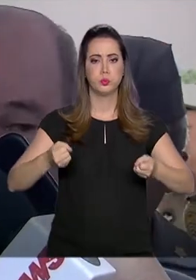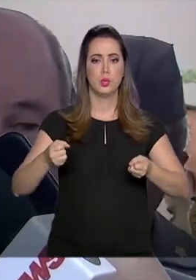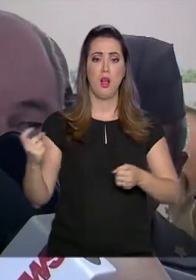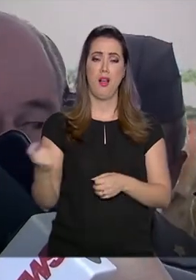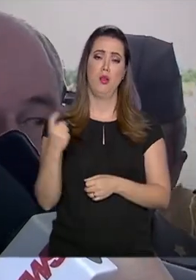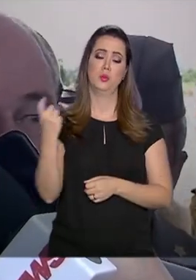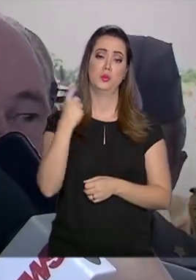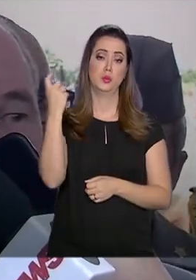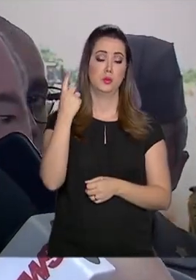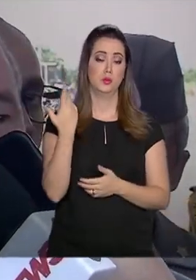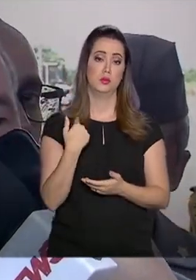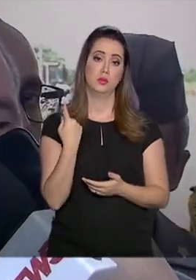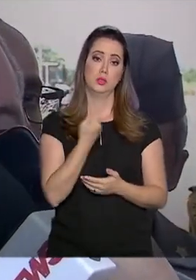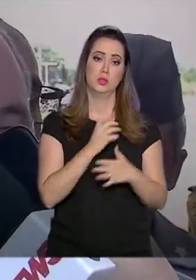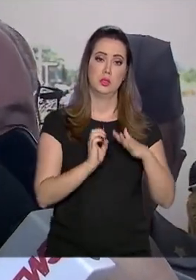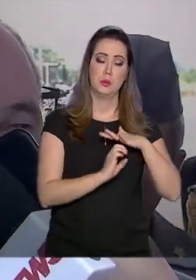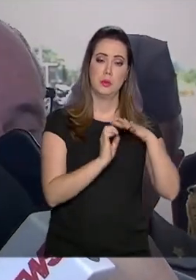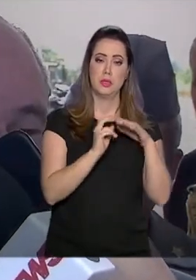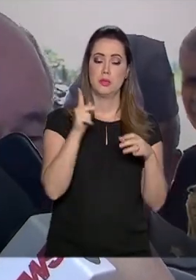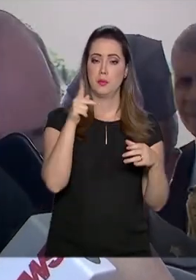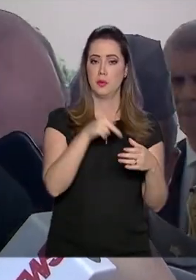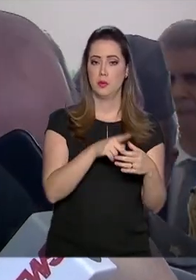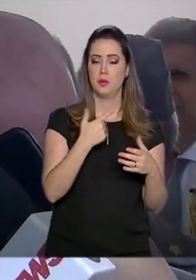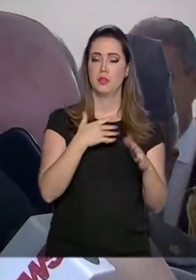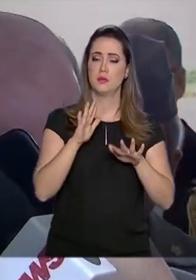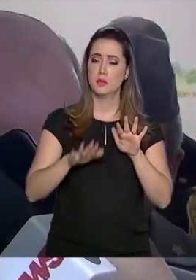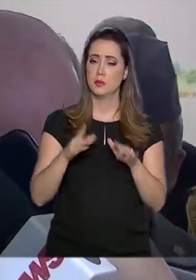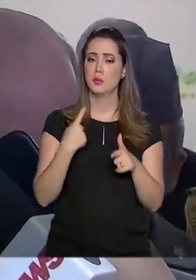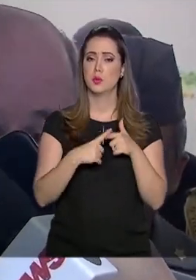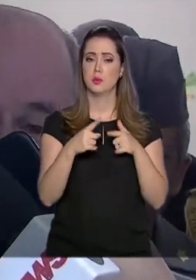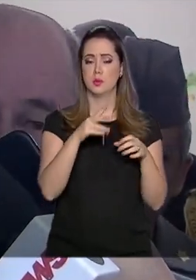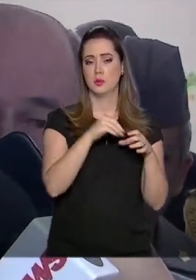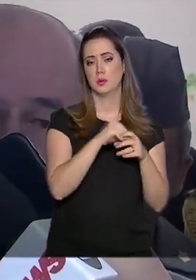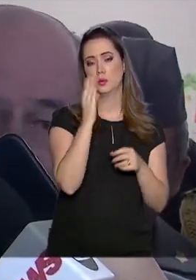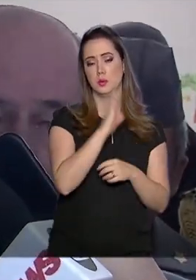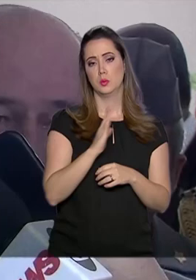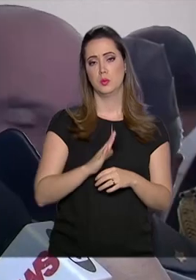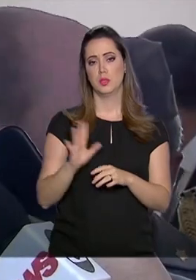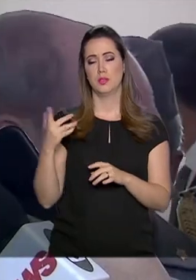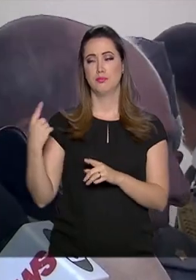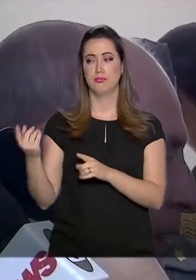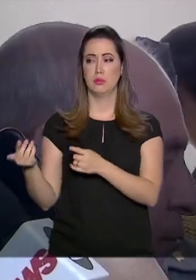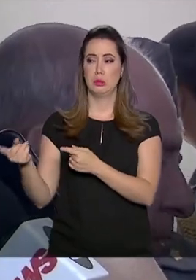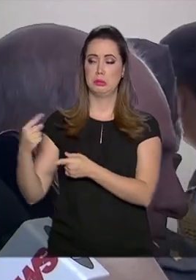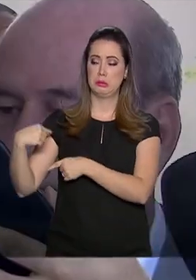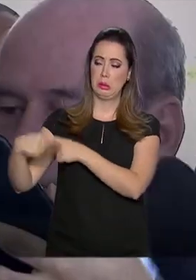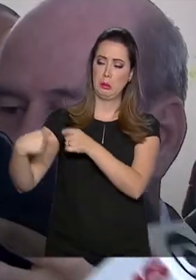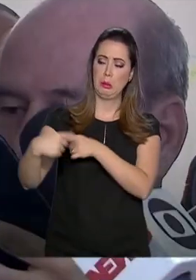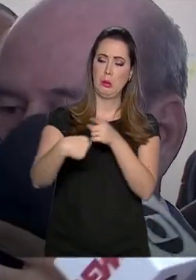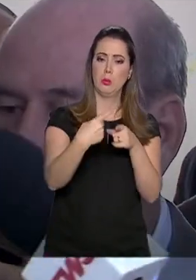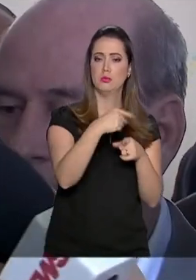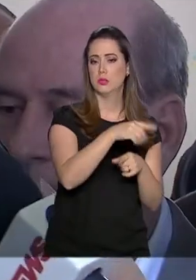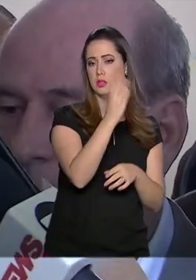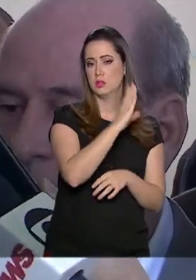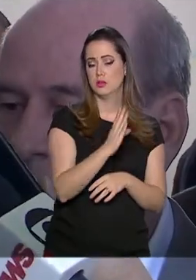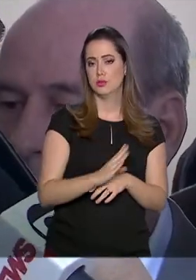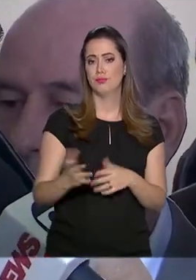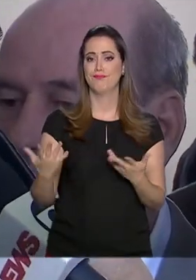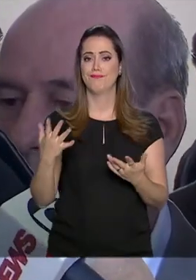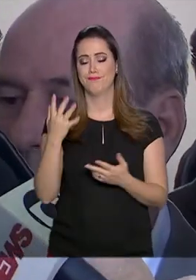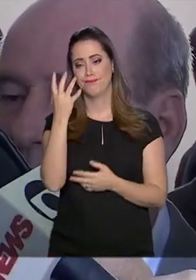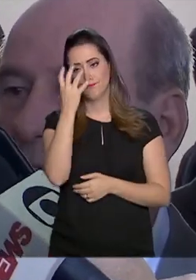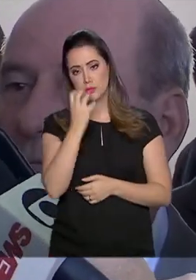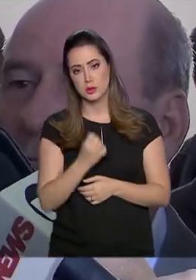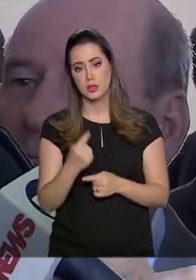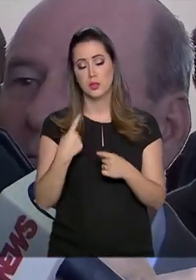não intervencionista da nossa parte, mas poderemos ter um problema sério dentro do Brasil como um efeito colateral do que acontece lá. Problema sério, o guri não